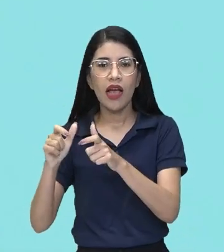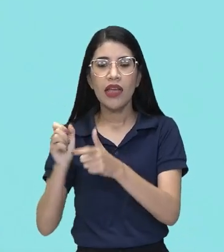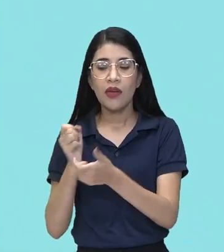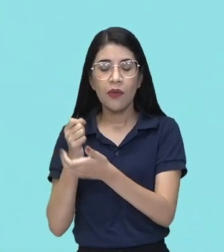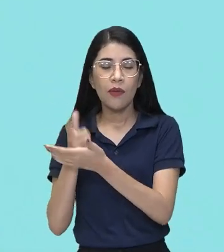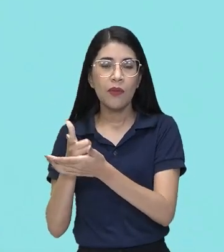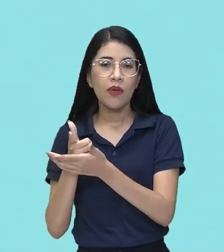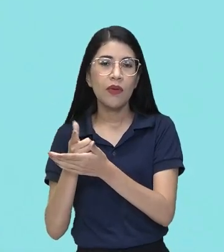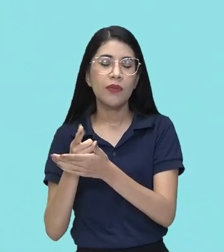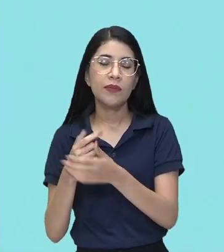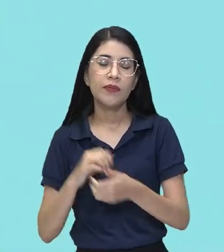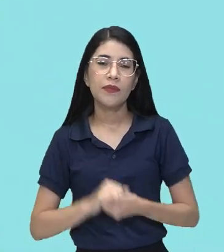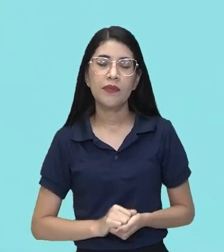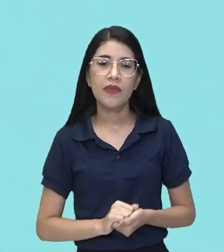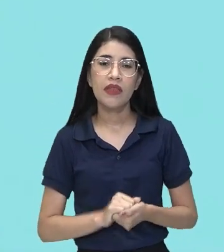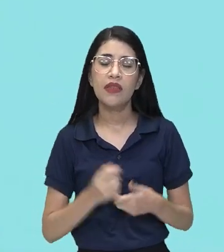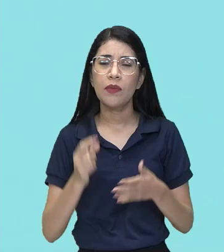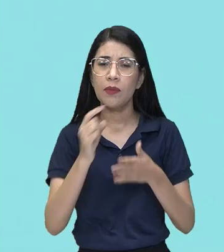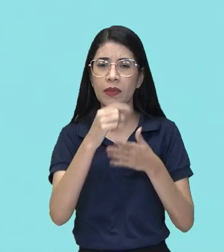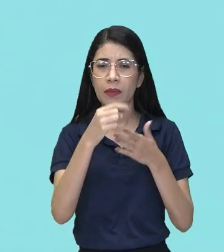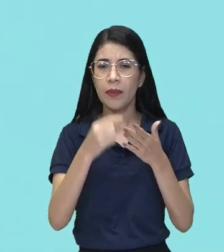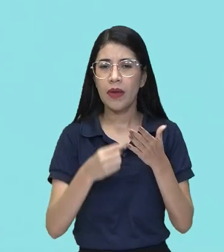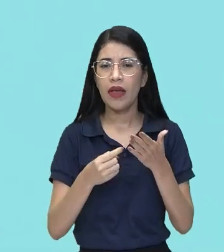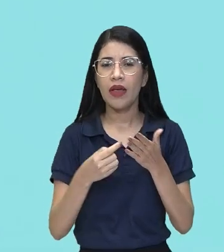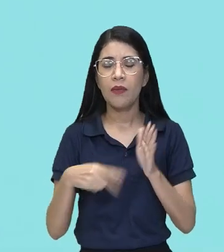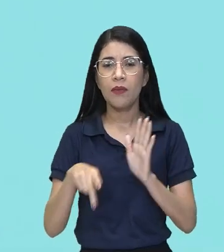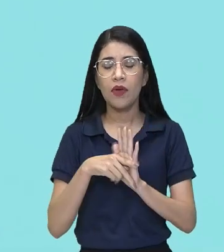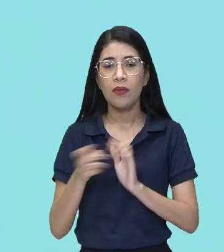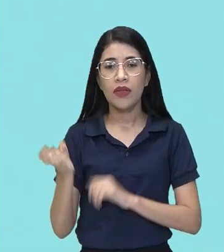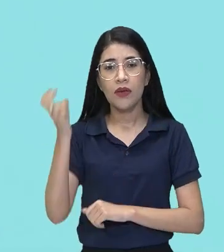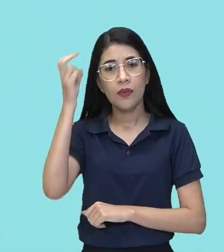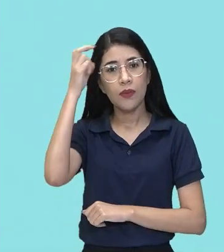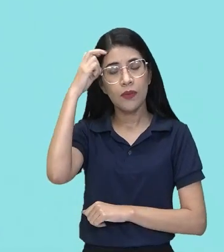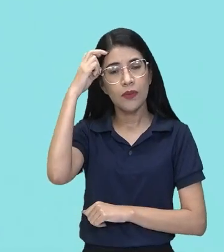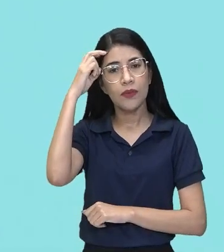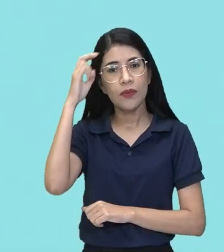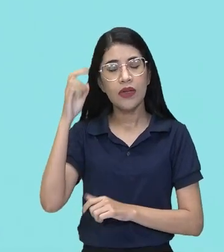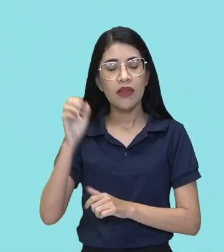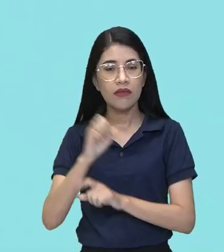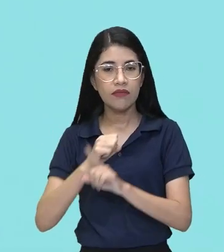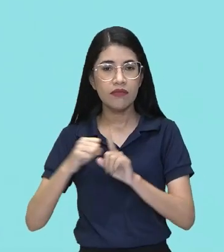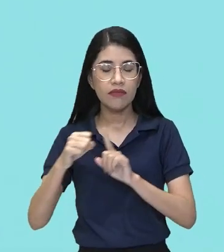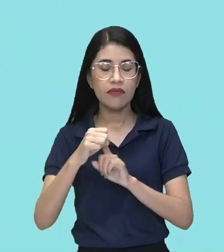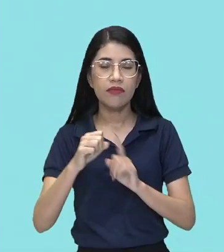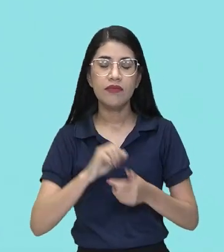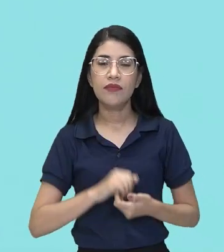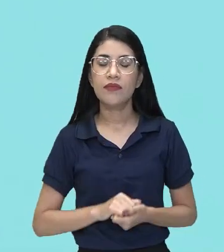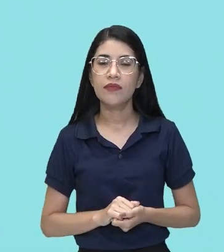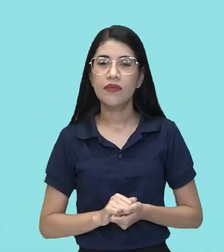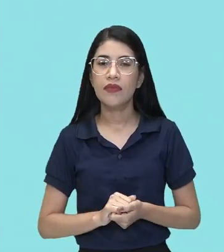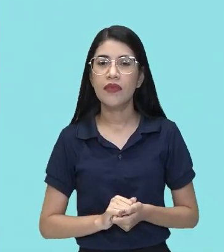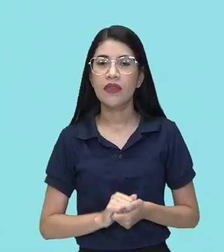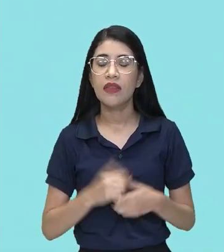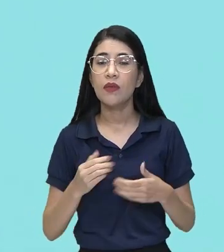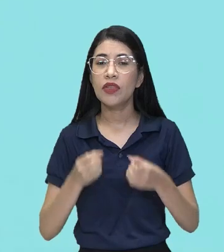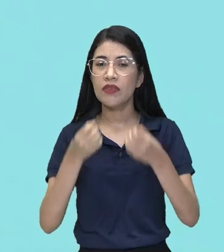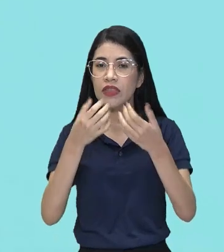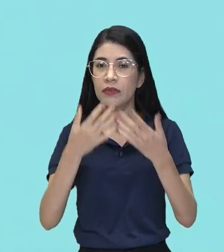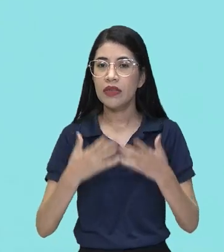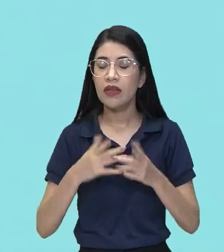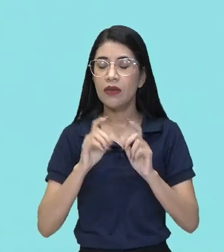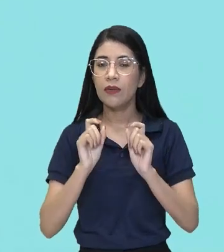desses elementos, eles são culturais, eles fazem parte da cultura de uma sociedade. Então, vamos conversar um pouco